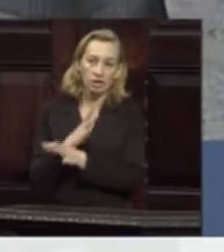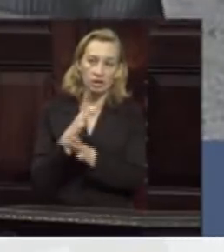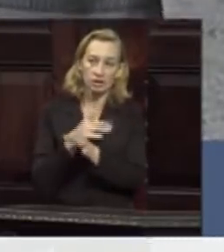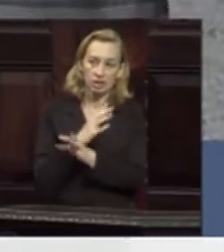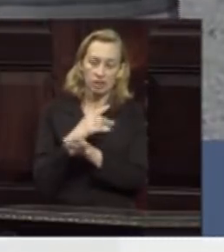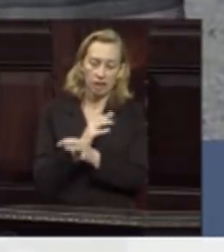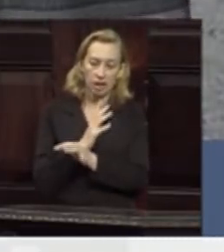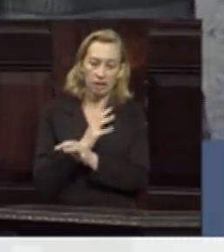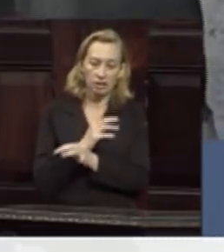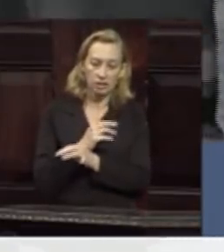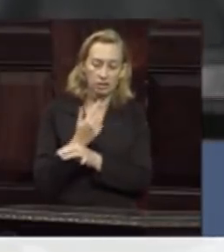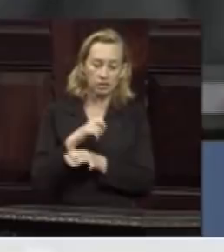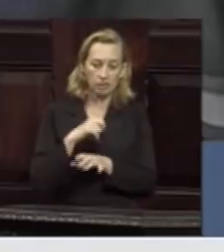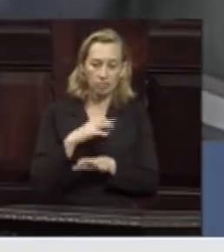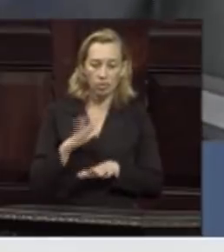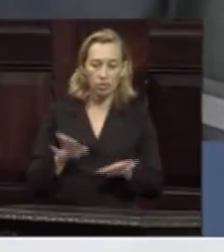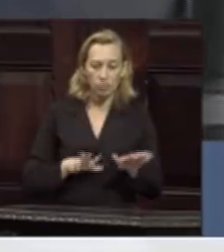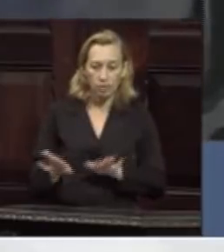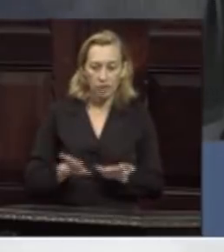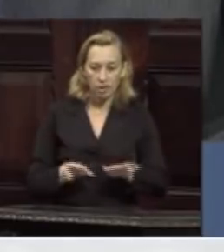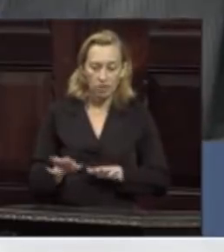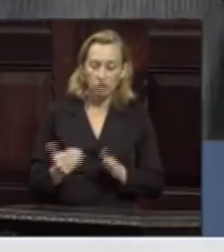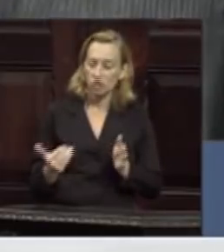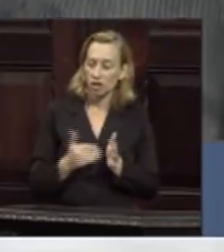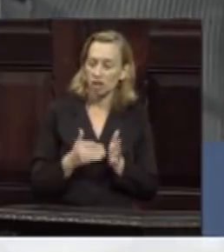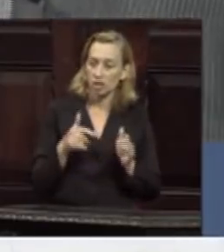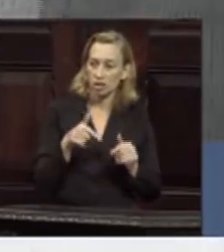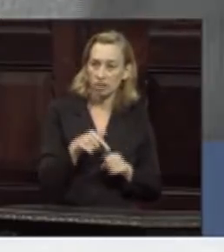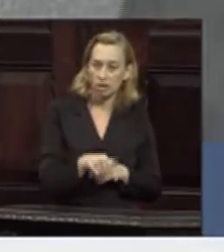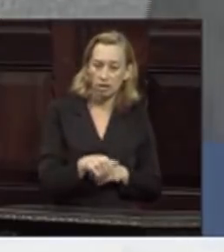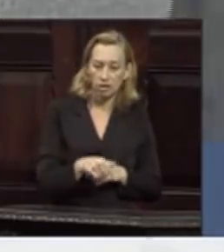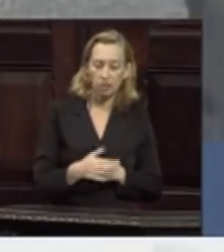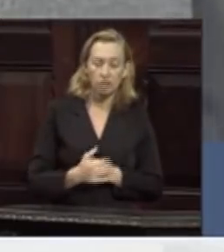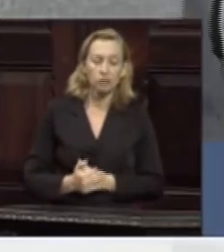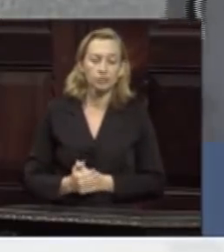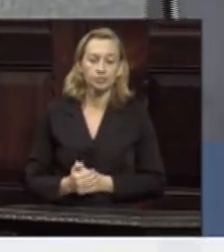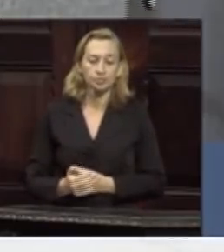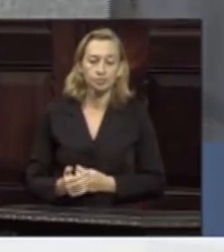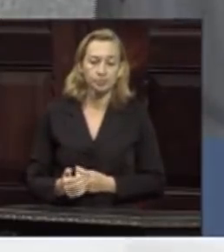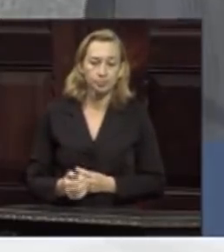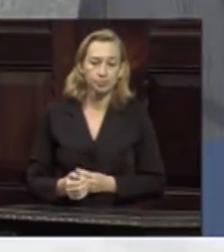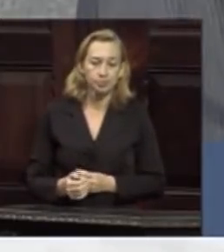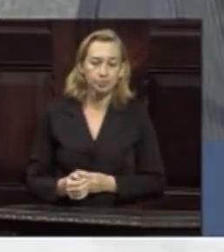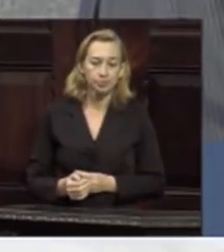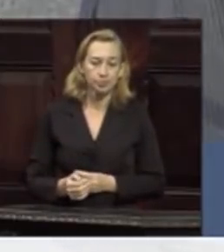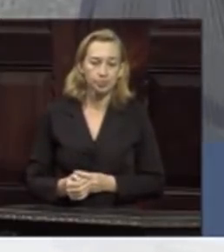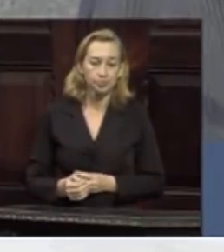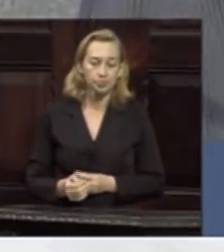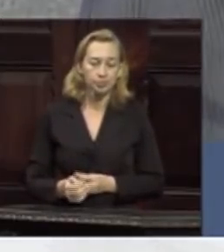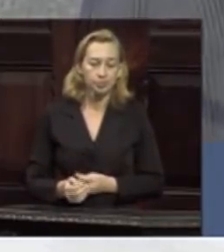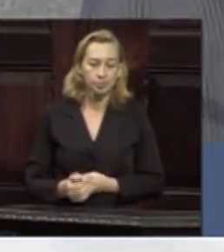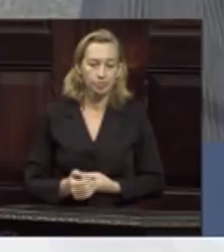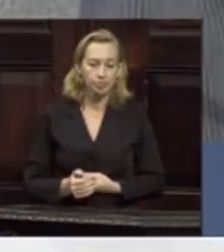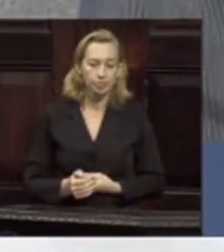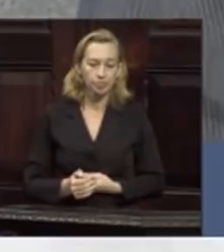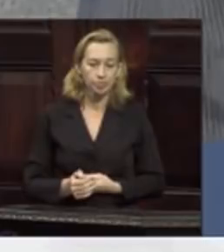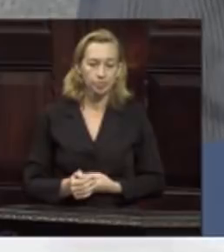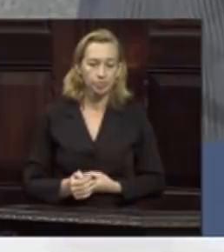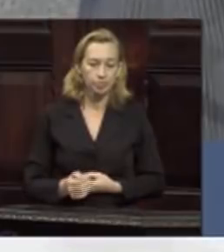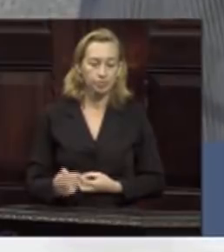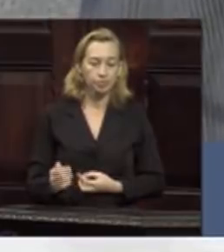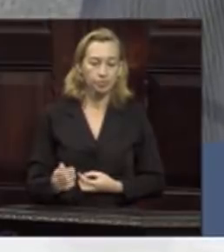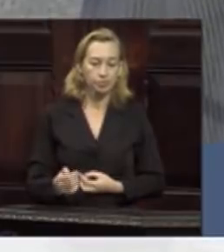desse movimento fez com que a gente chegasse até aqui. Quero dizer que a condução de Vossa Excelência está boa. O governo que